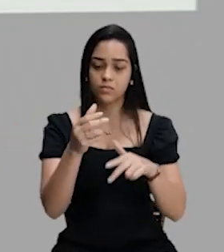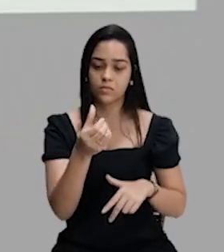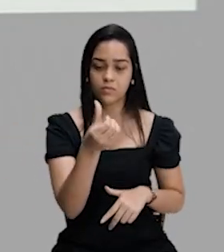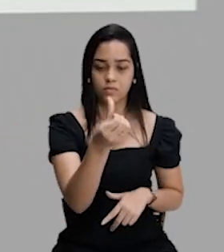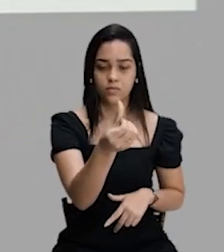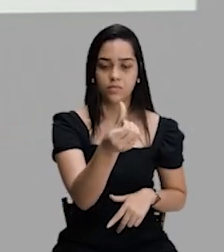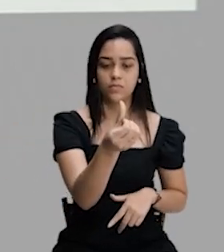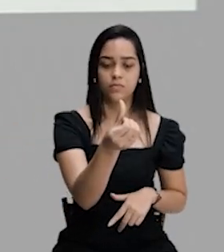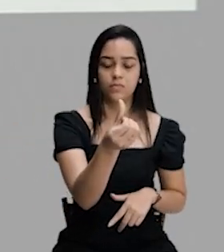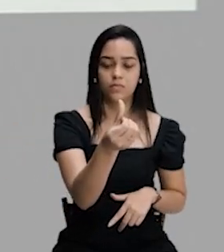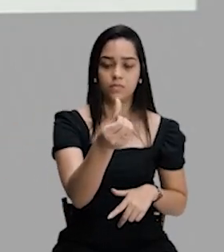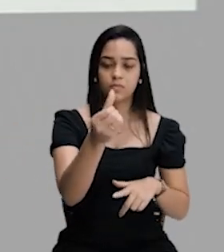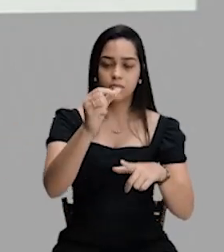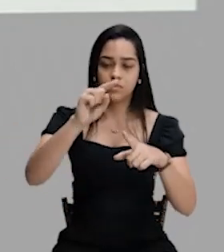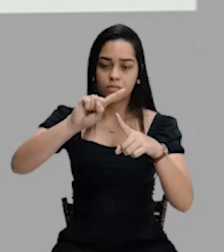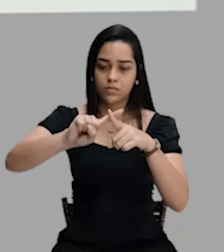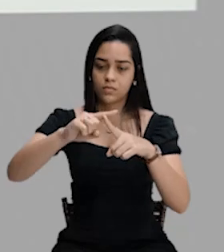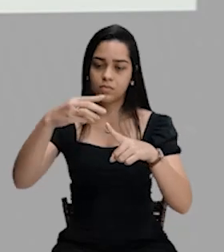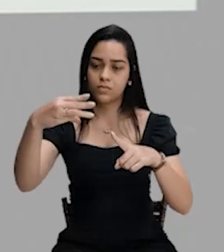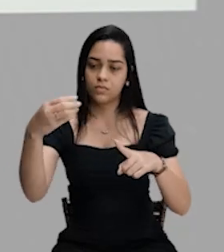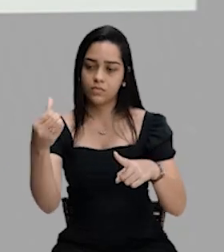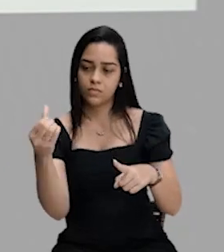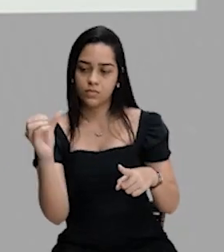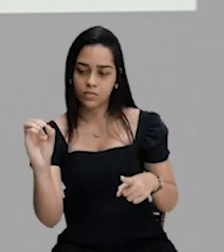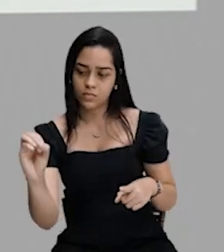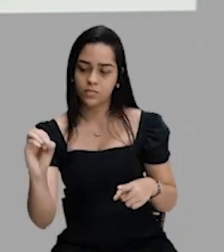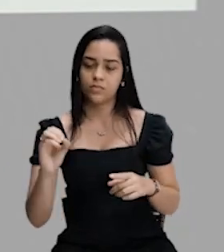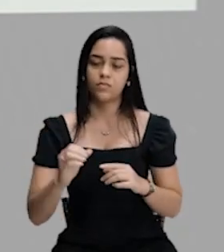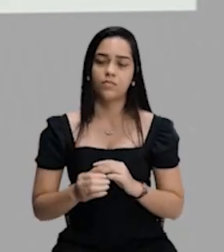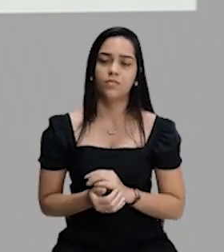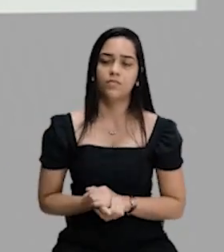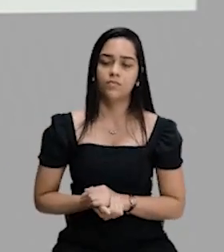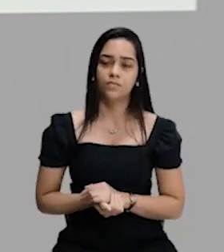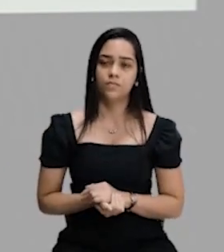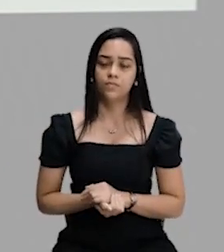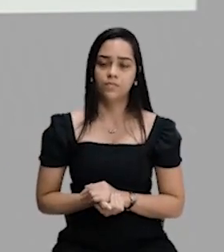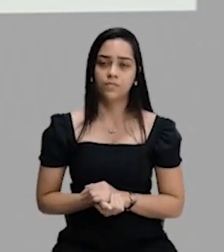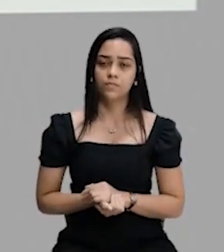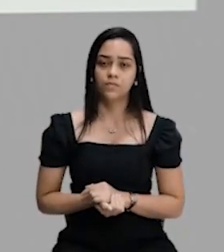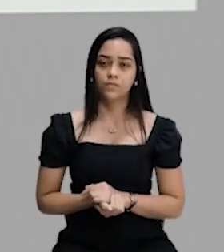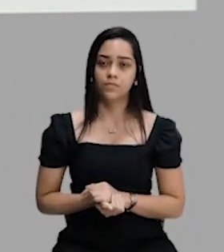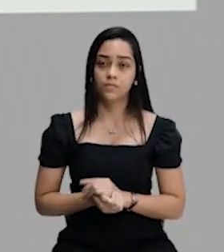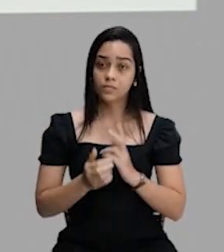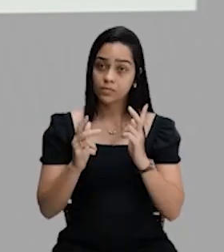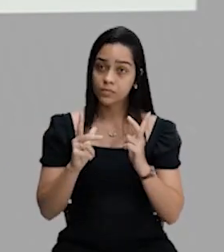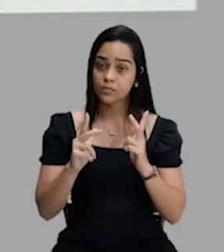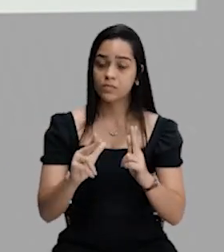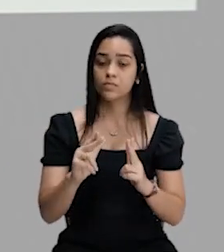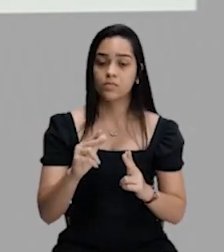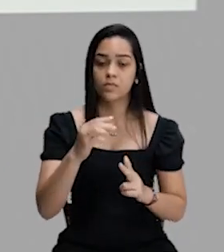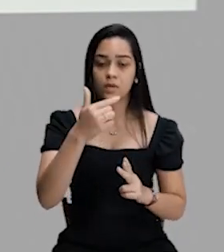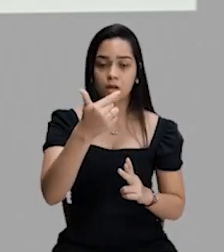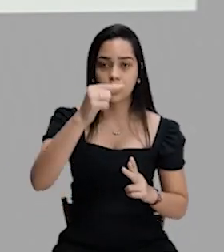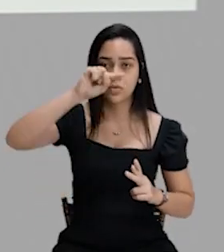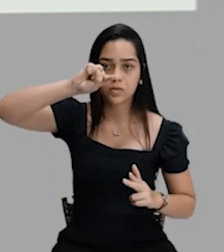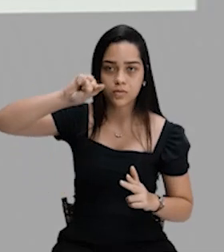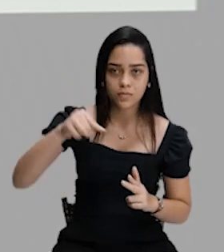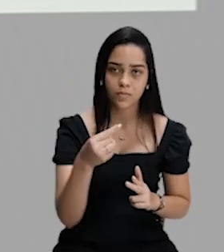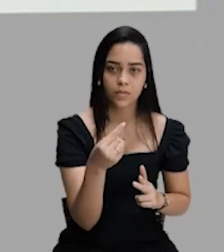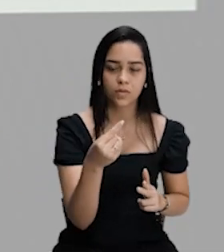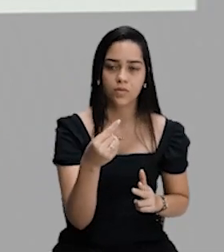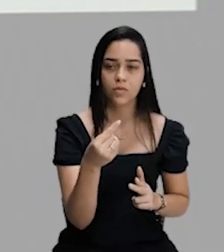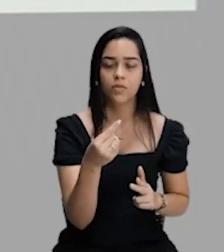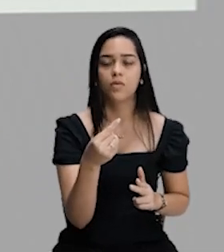6 multiplicado por 360 Só que vai ser igual a 2